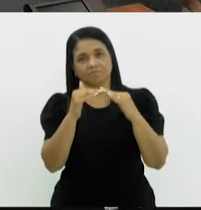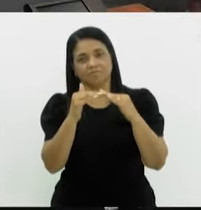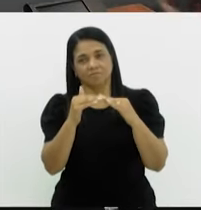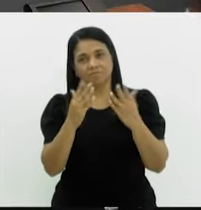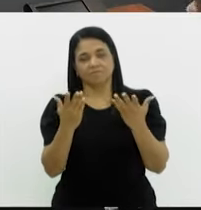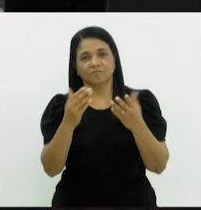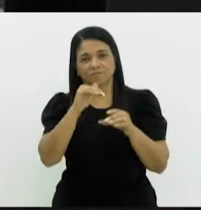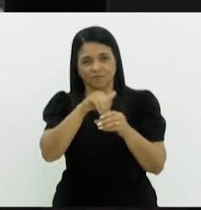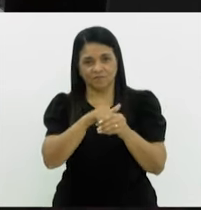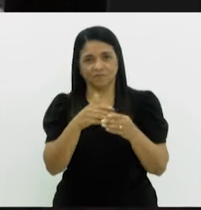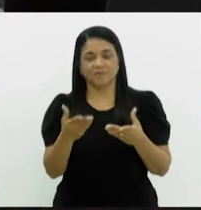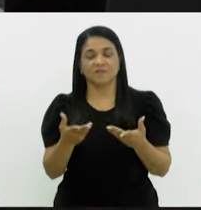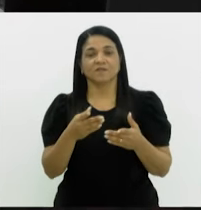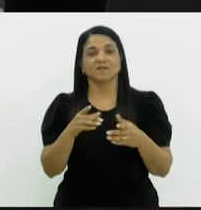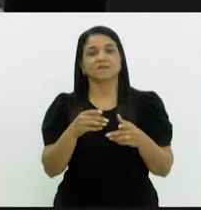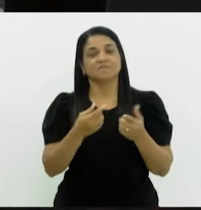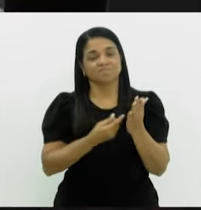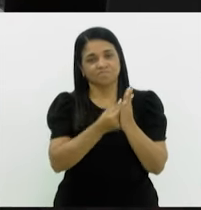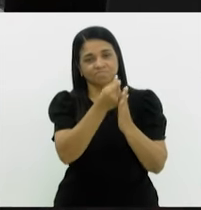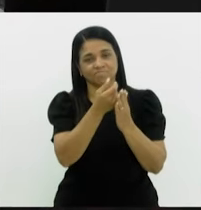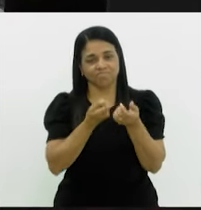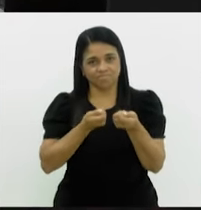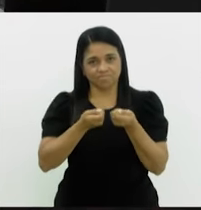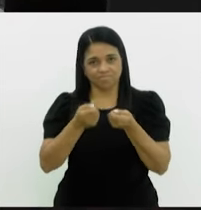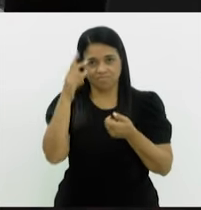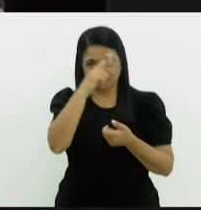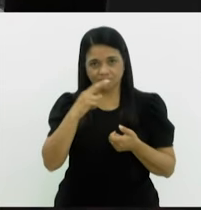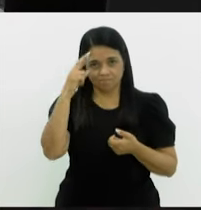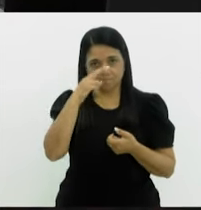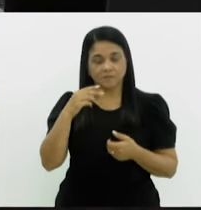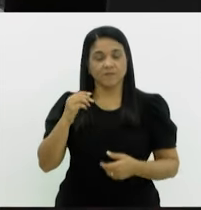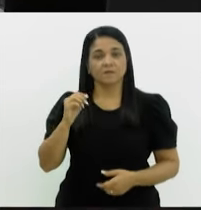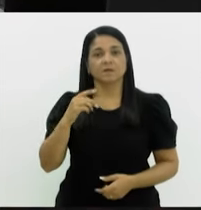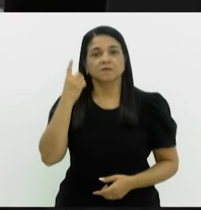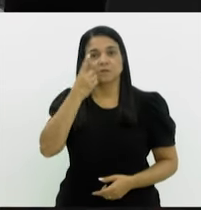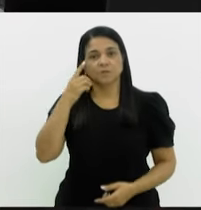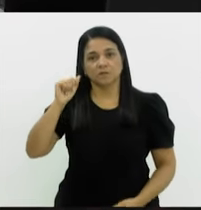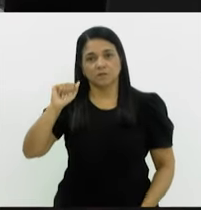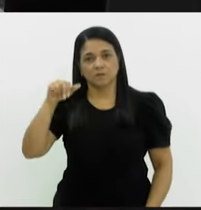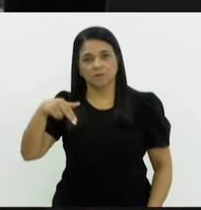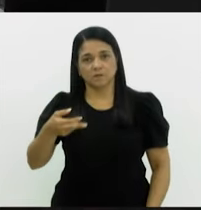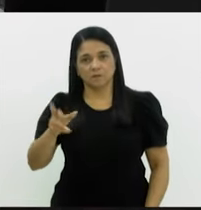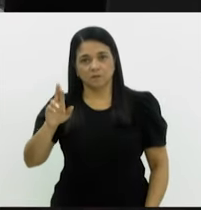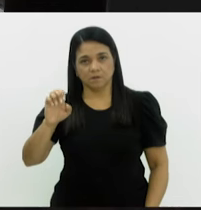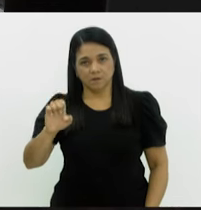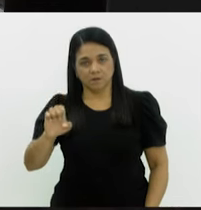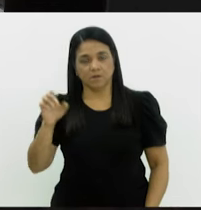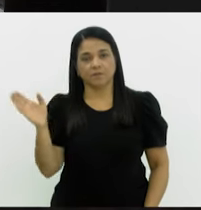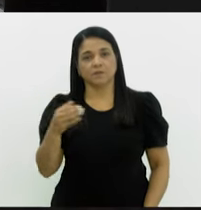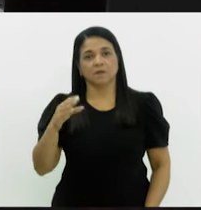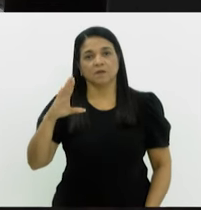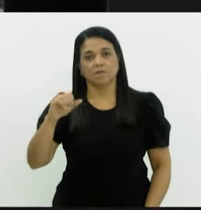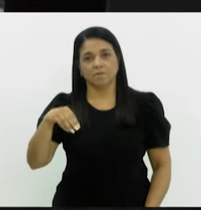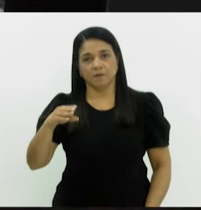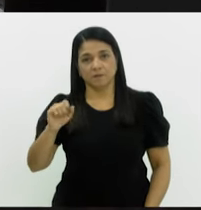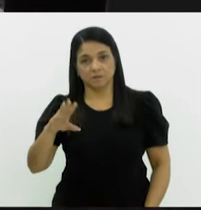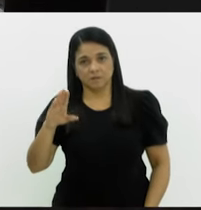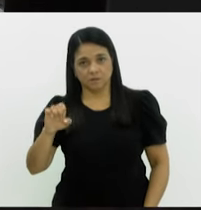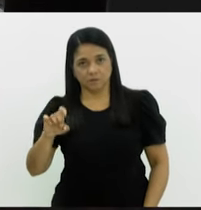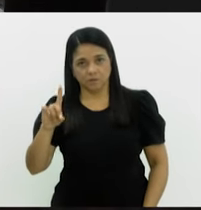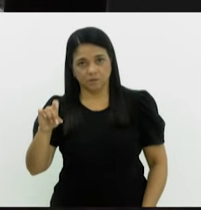Pela Comissão de Orçamento, Finanças, Fiscalização Financeira e Controle, deputado André Correia, deputado Carlos Macedo,